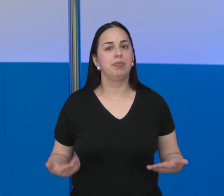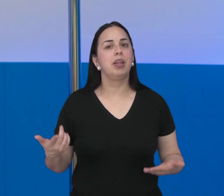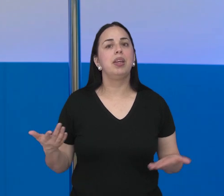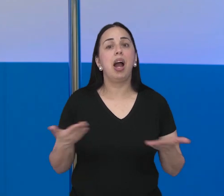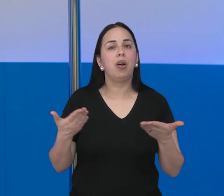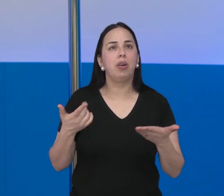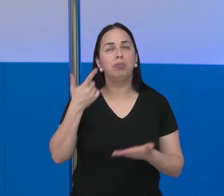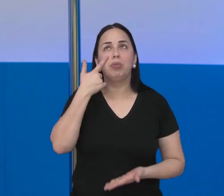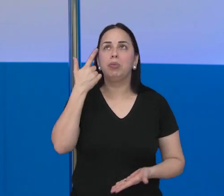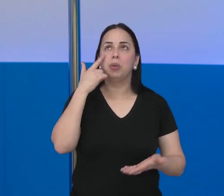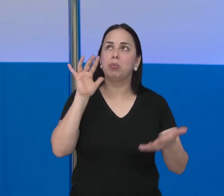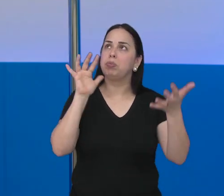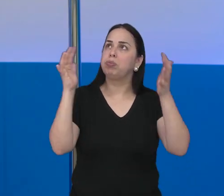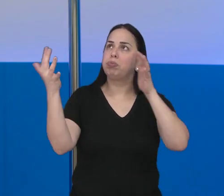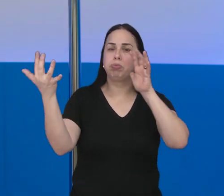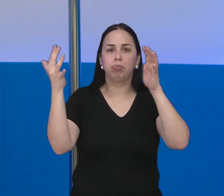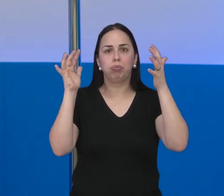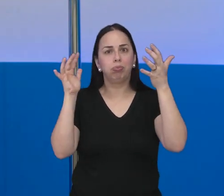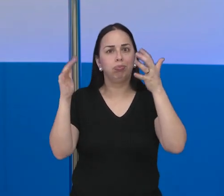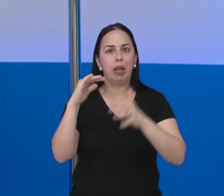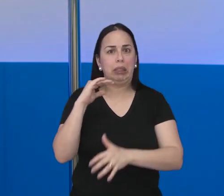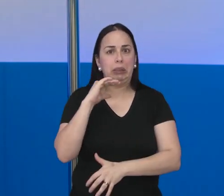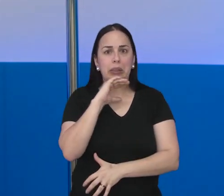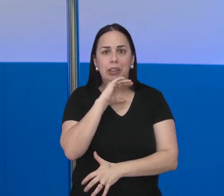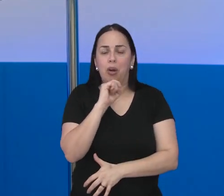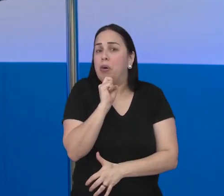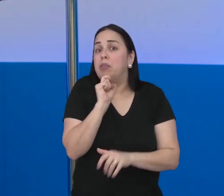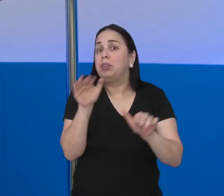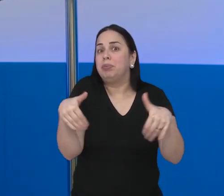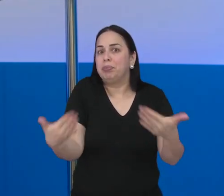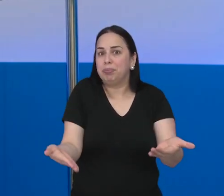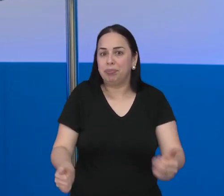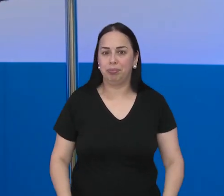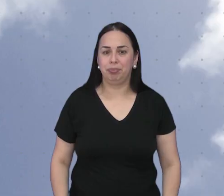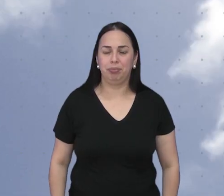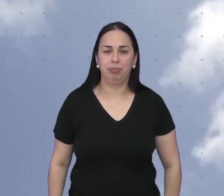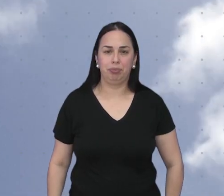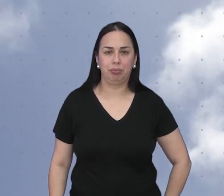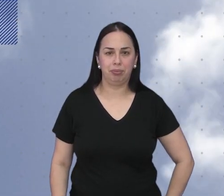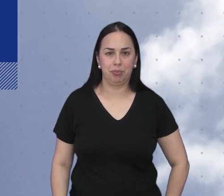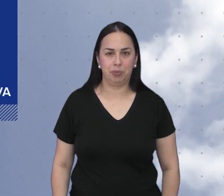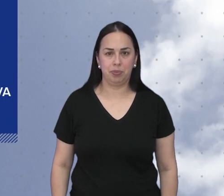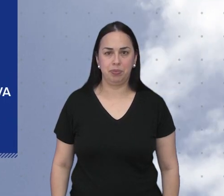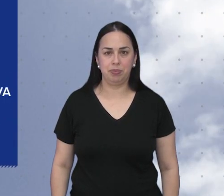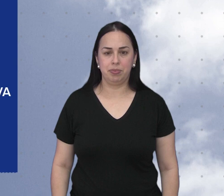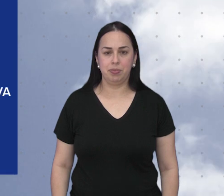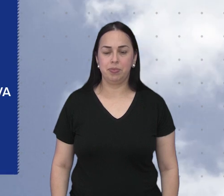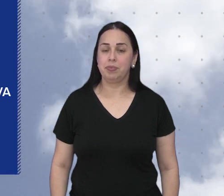E agora a gente confere a previsão do tempo para a tarde desta quarta e também amanhã, quinta-feira.